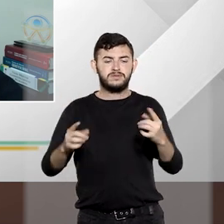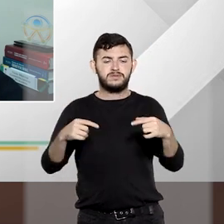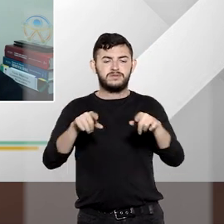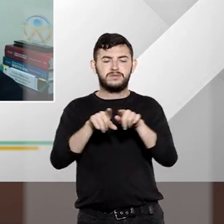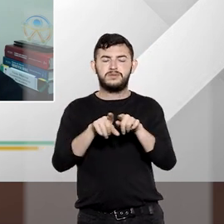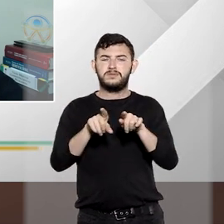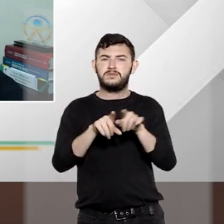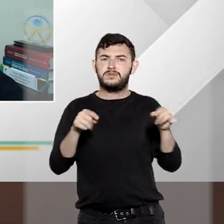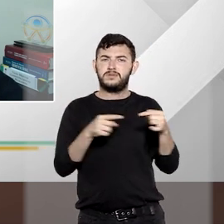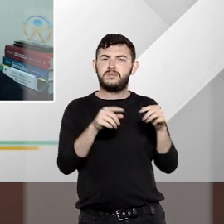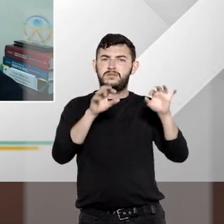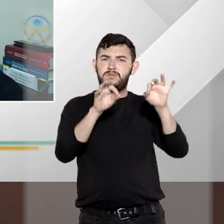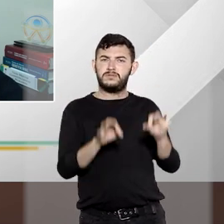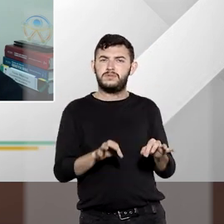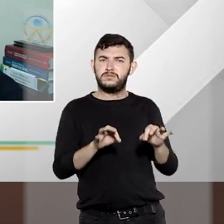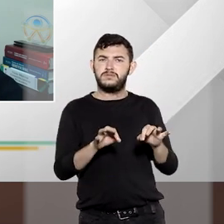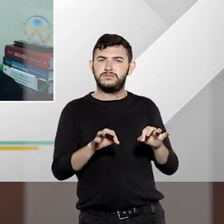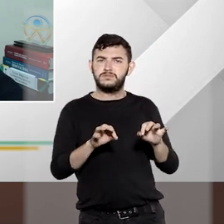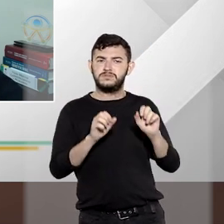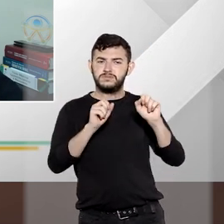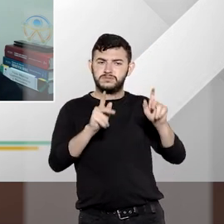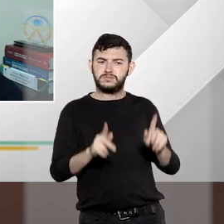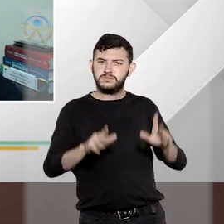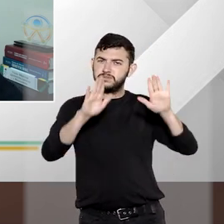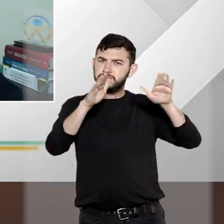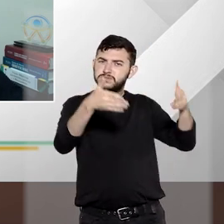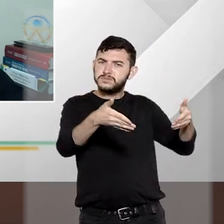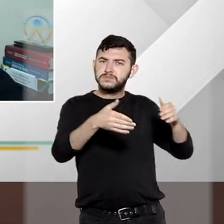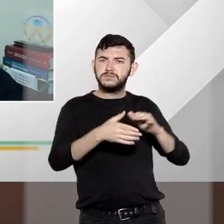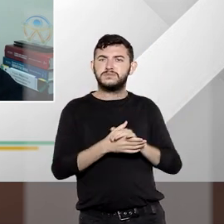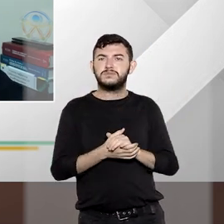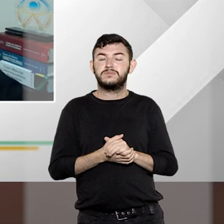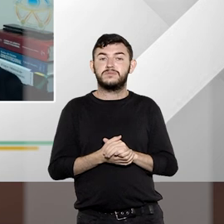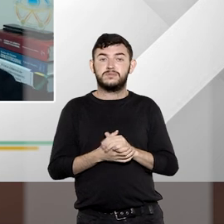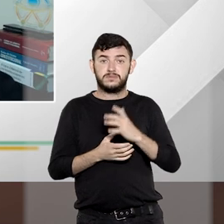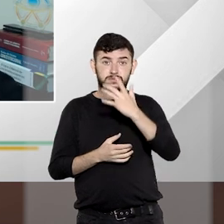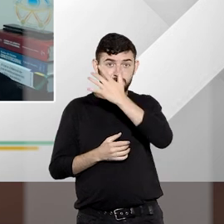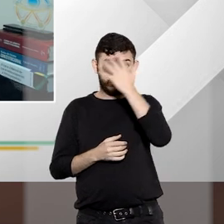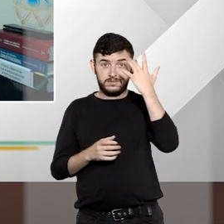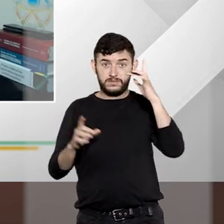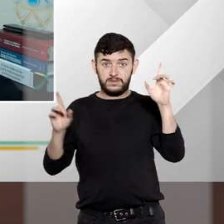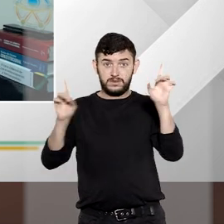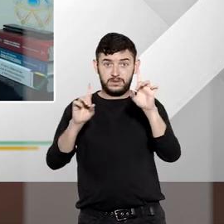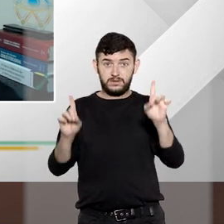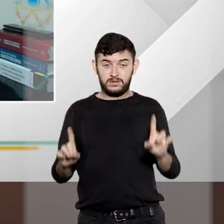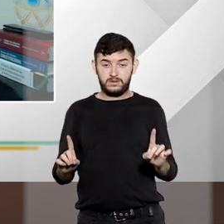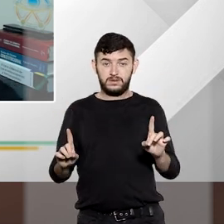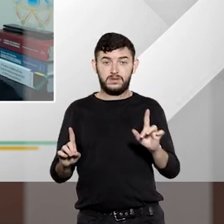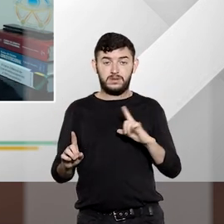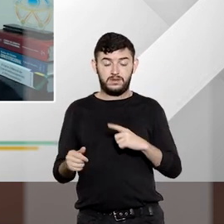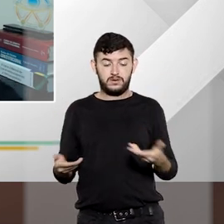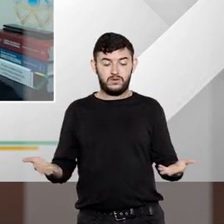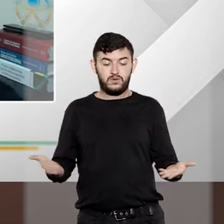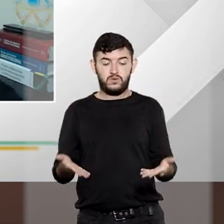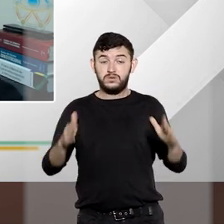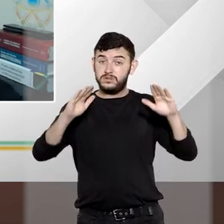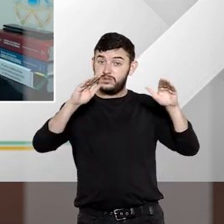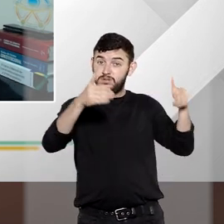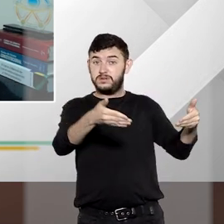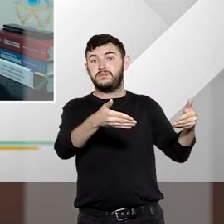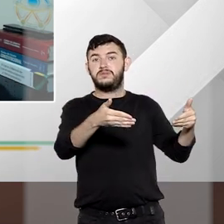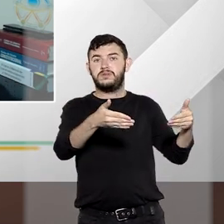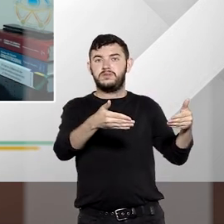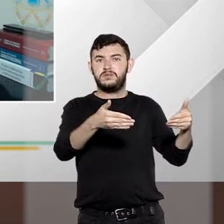em alguma hipótese especial? Sim, Fátima, né? As pessoas com deficiência, elas têm hoje uma modalidade